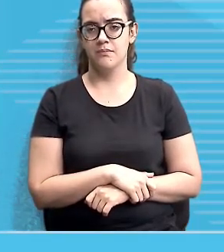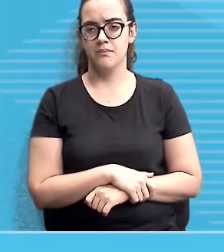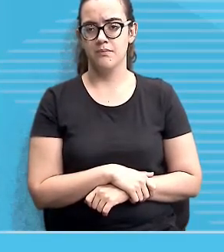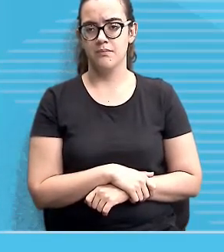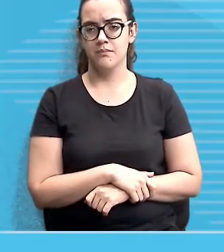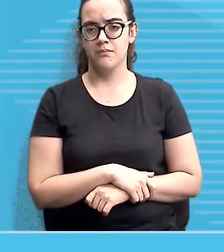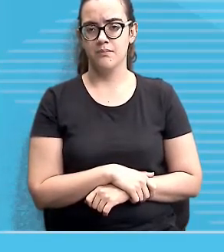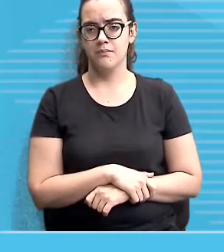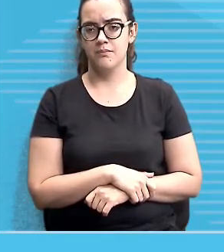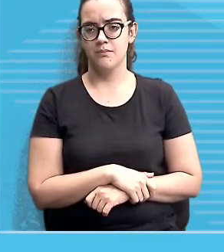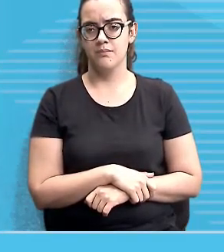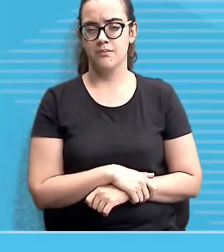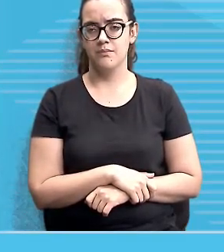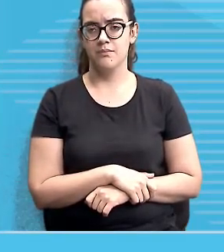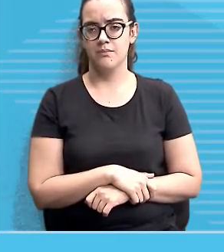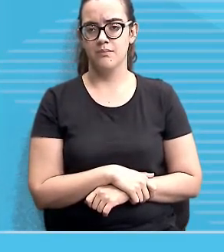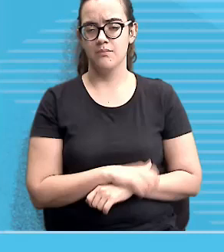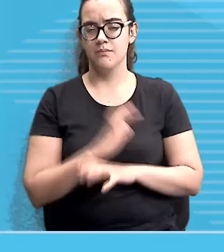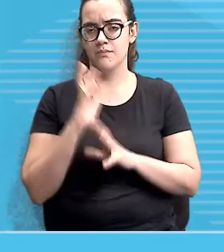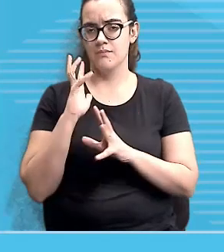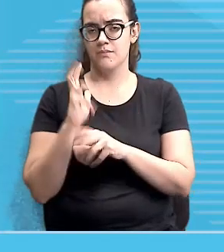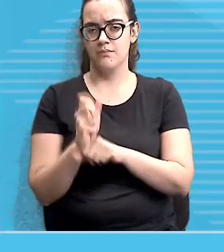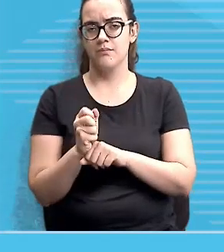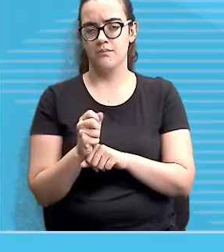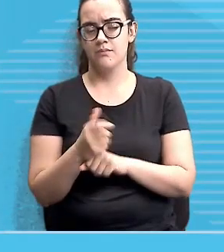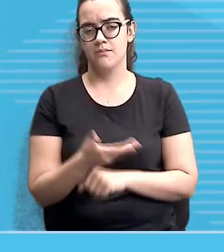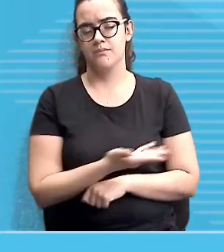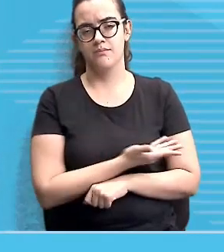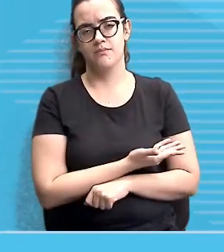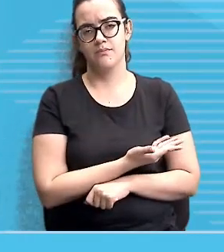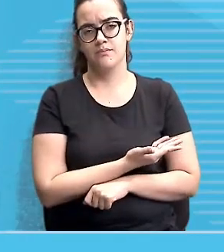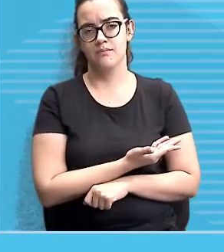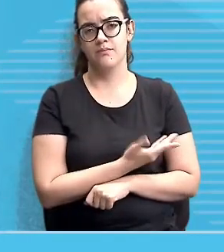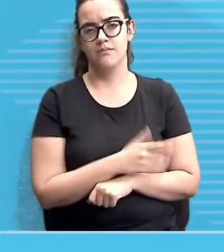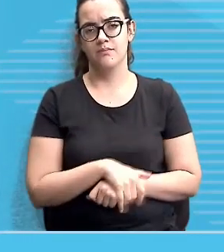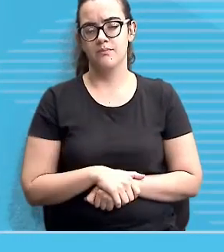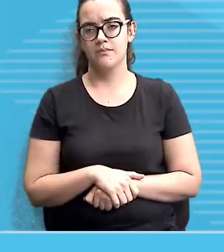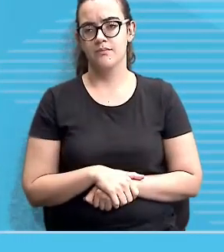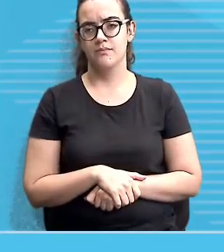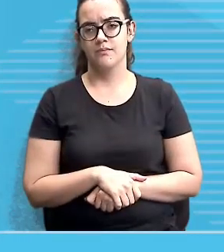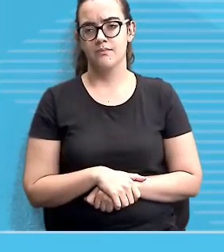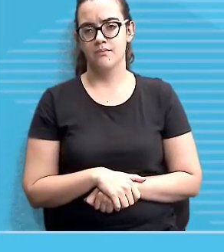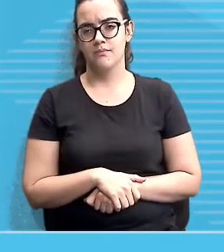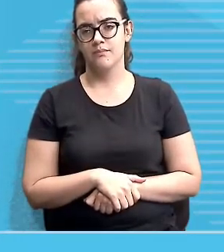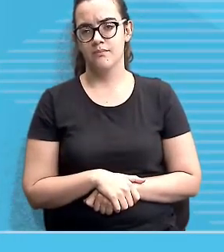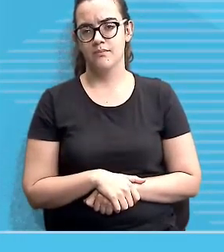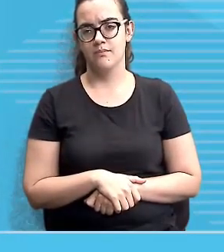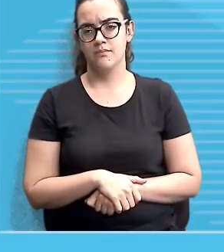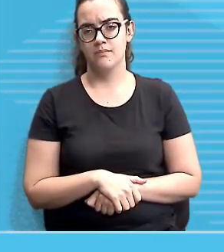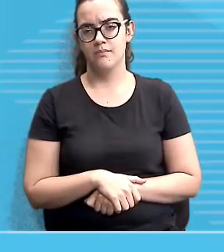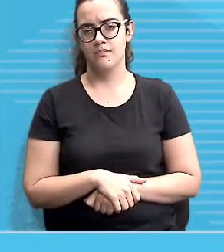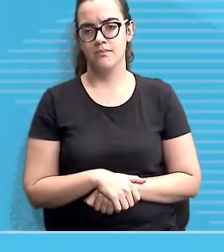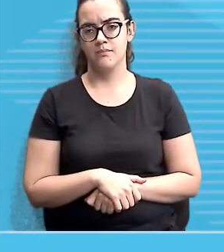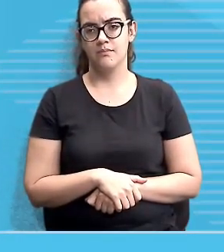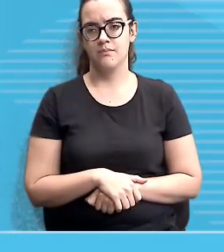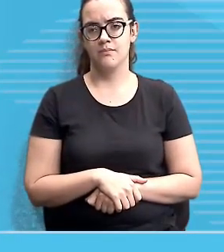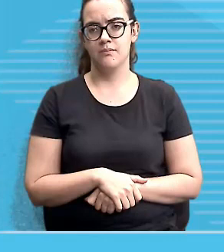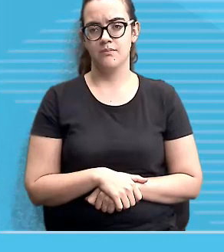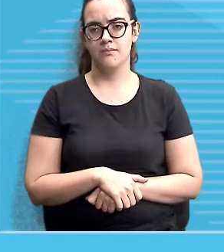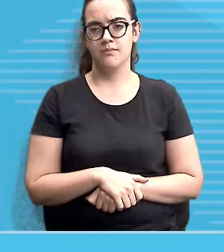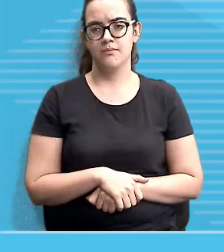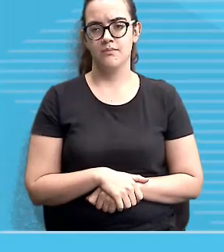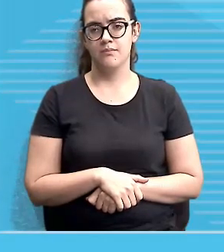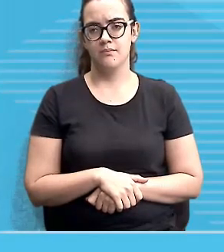27,9 Olha só calorias por graus celsius